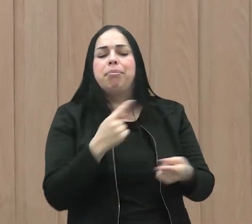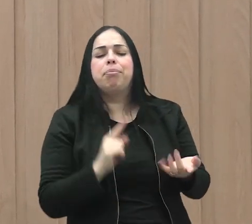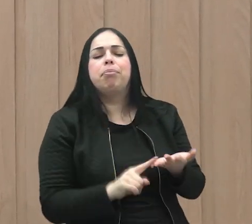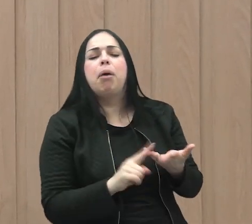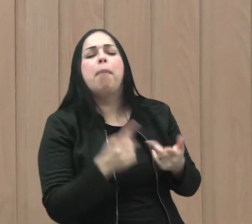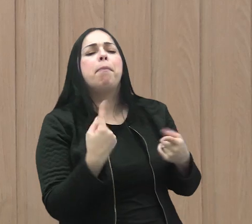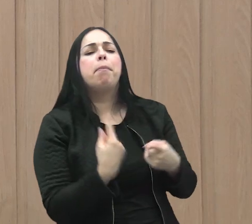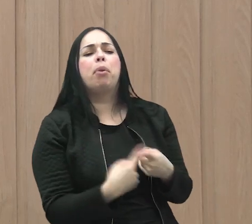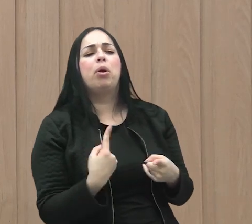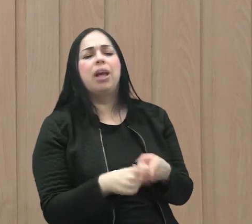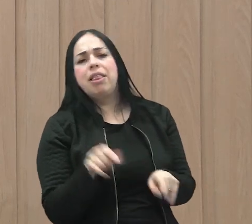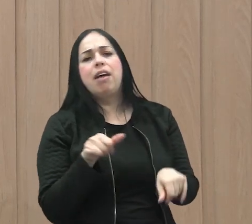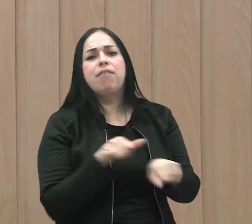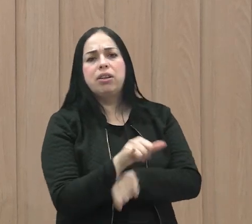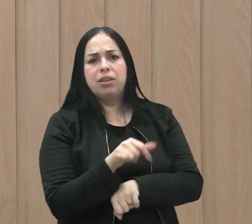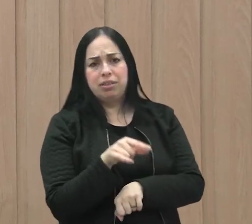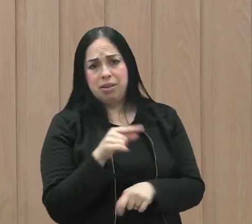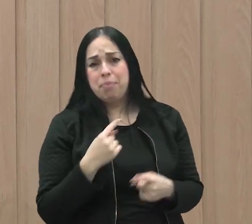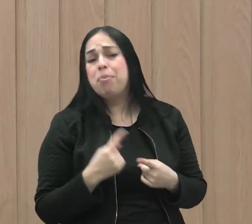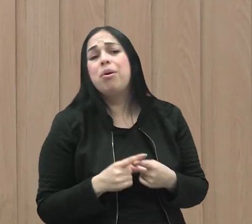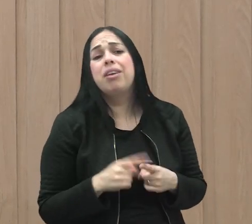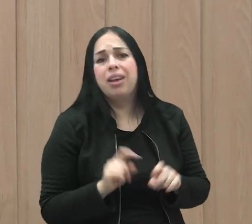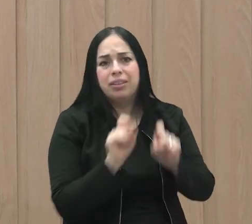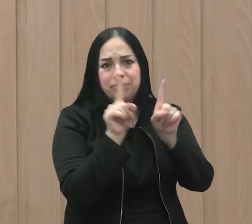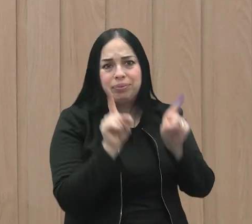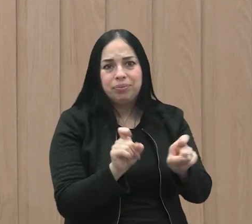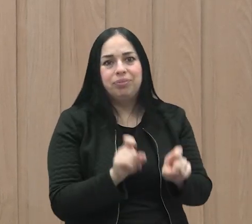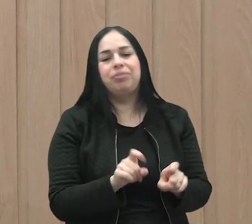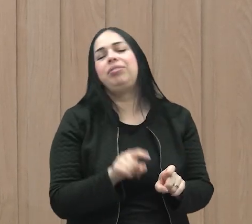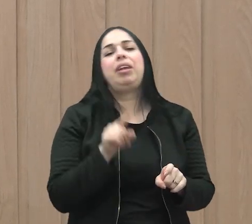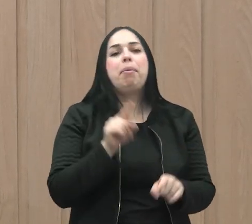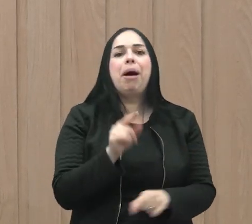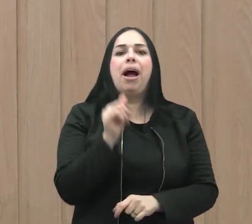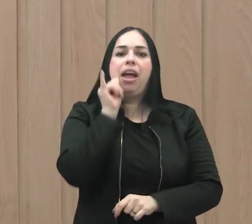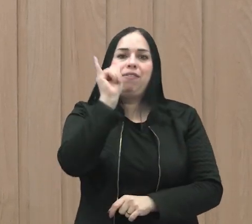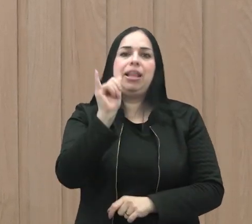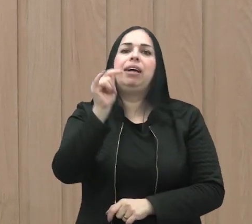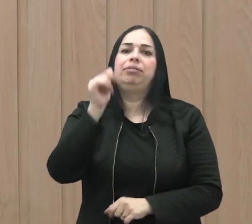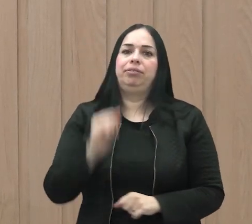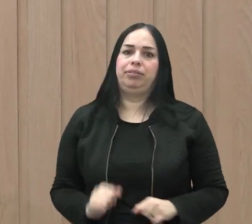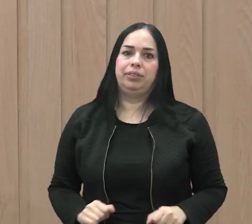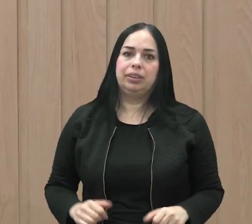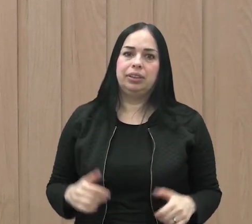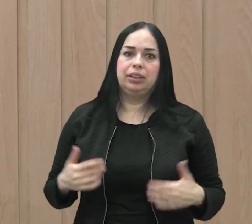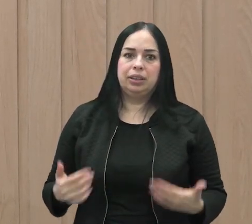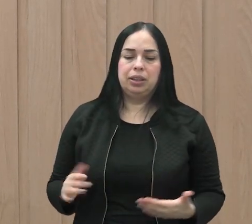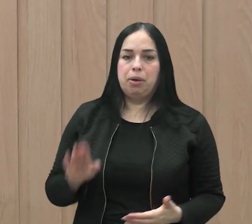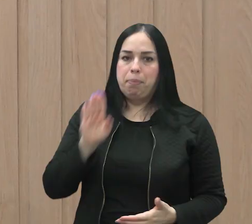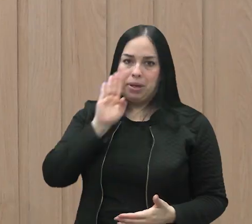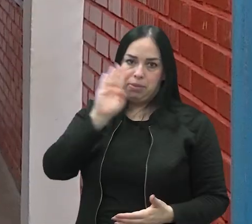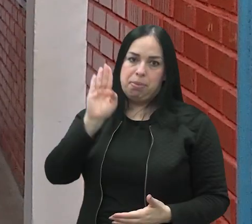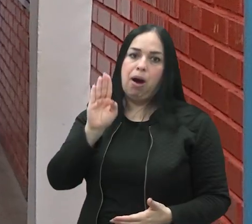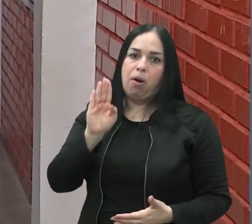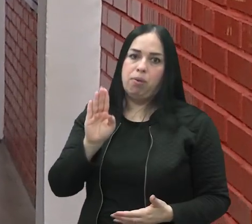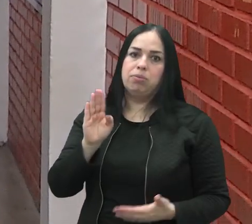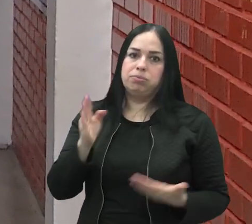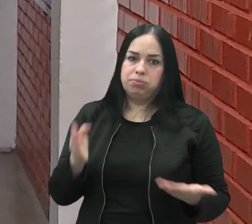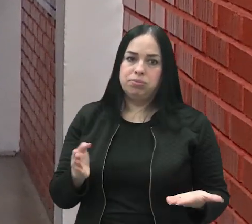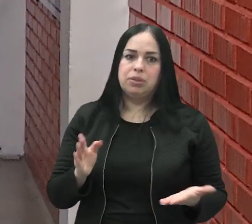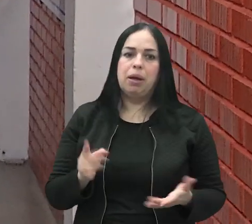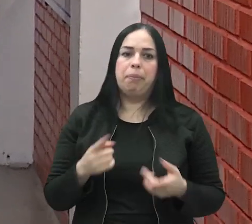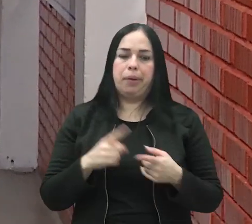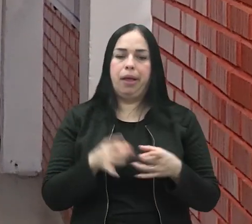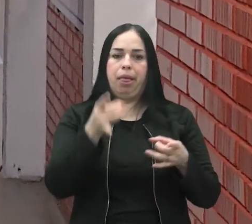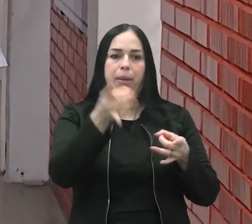da ausência a gente quer entender qual é a motivação para que essa ausência ocorra, justamente para que ela não aconteça. Entre os